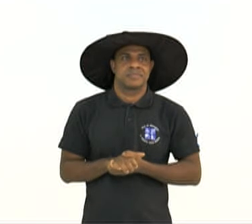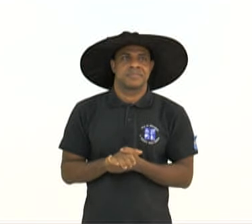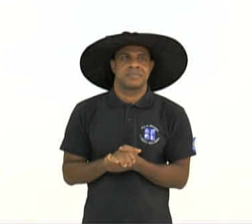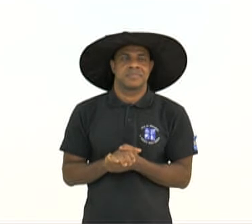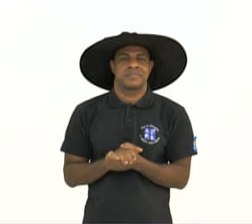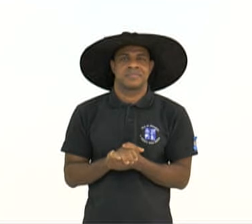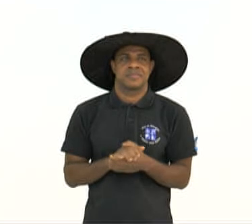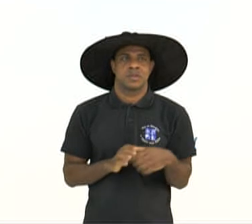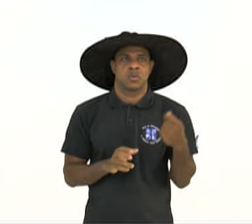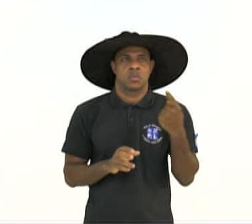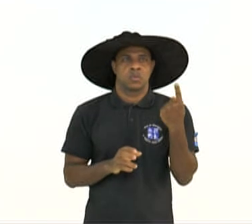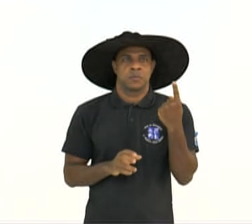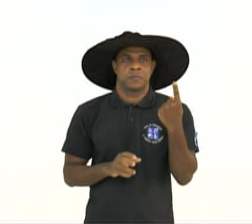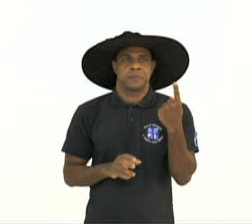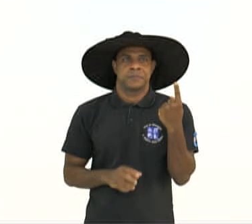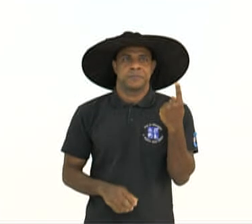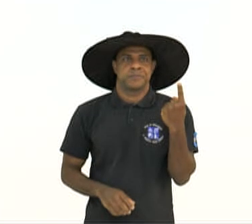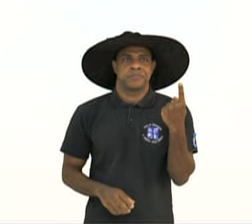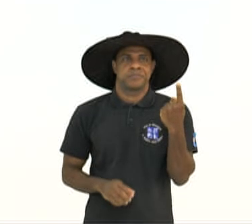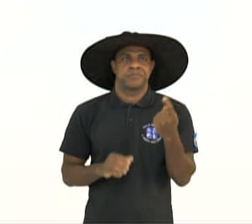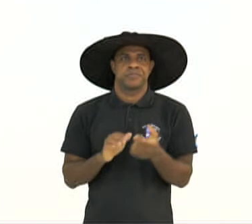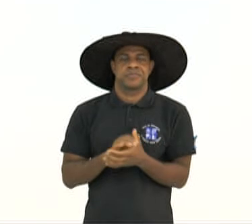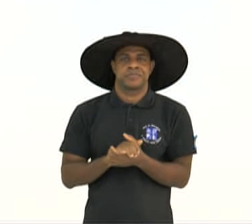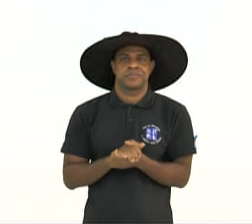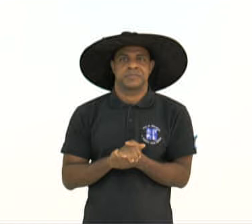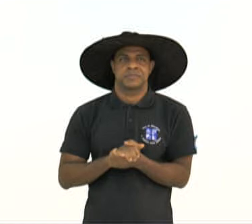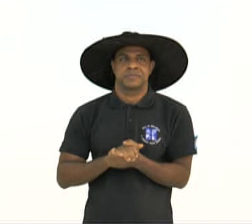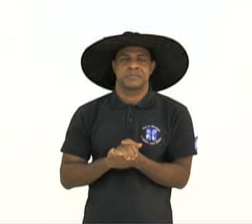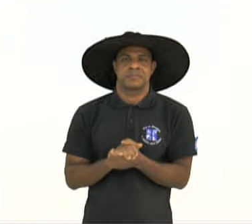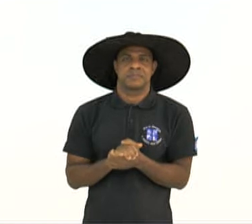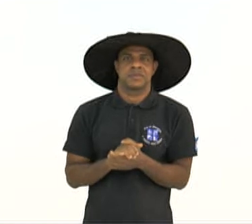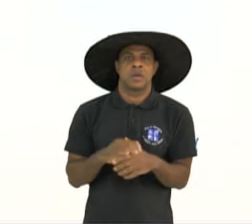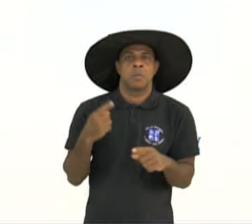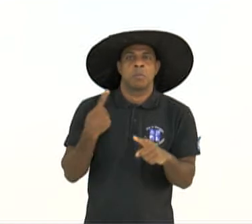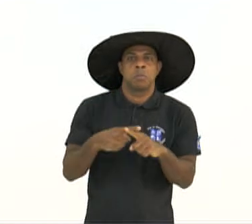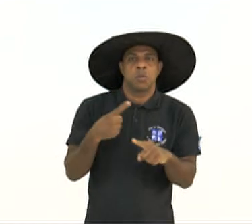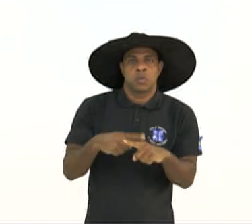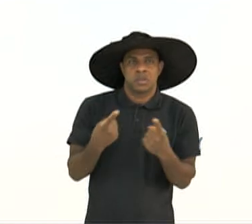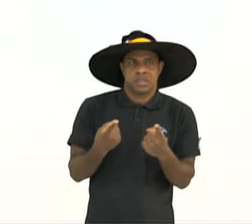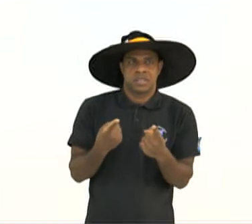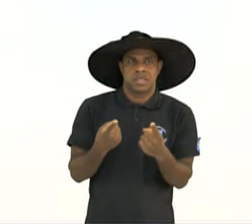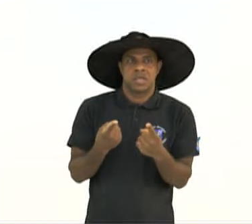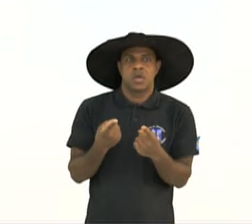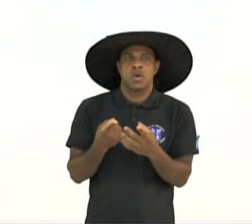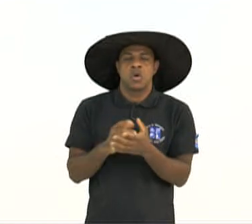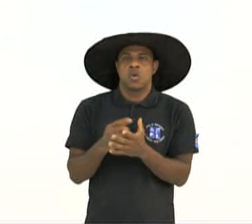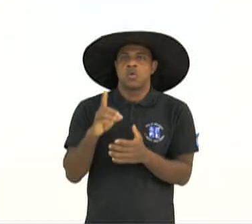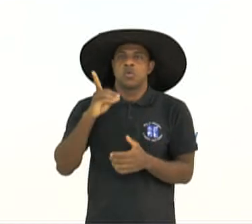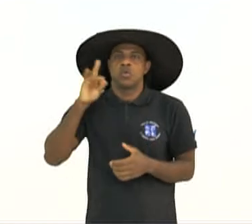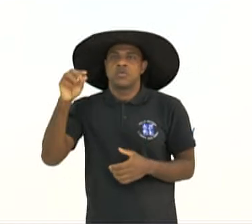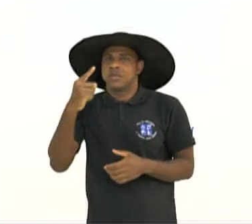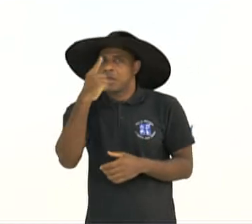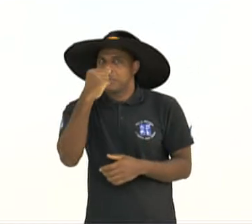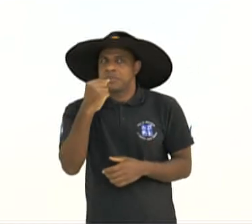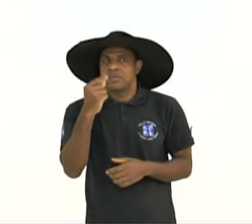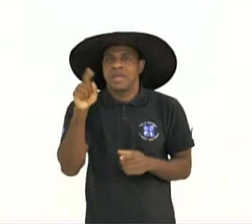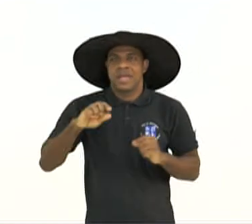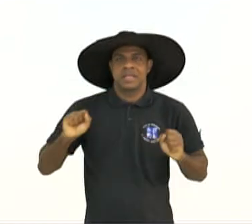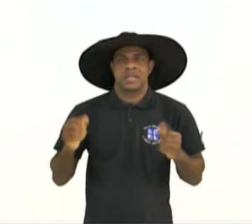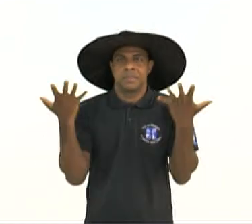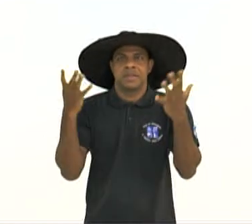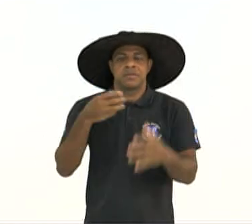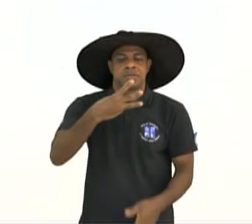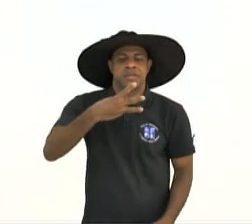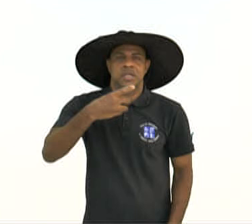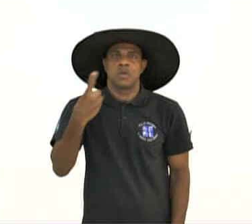Why was Halloween celebrated in November 1st? Por que o Halloween é celebrado no dia 31 de